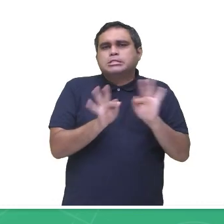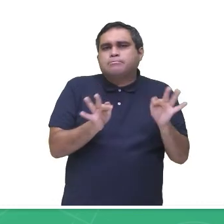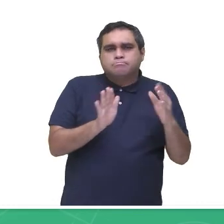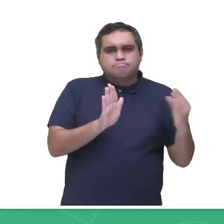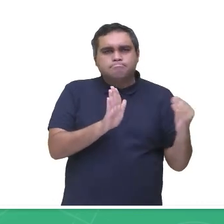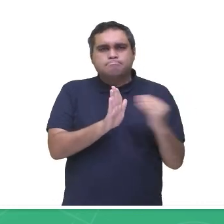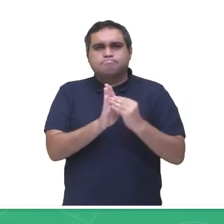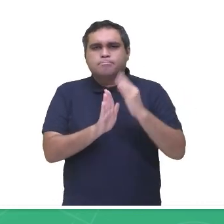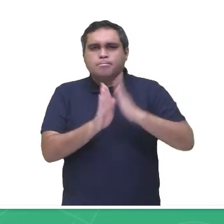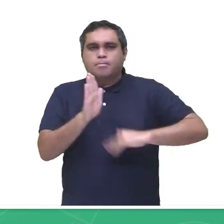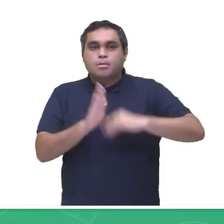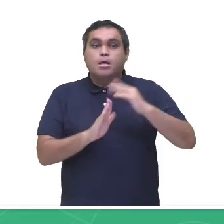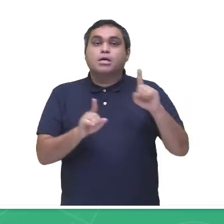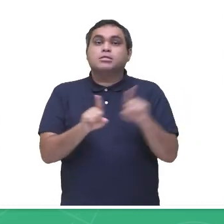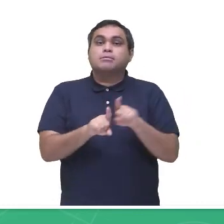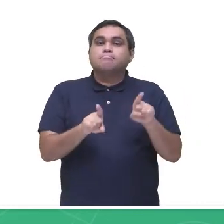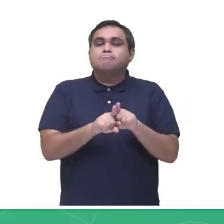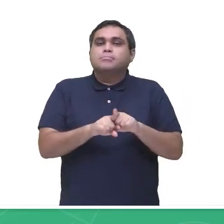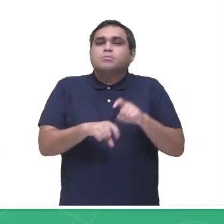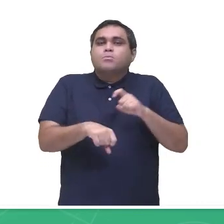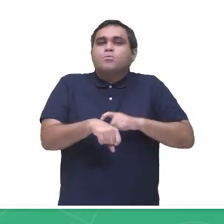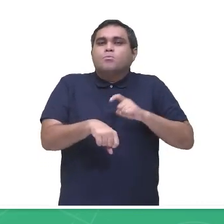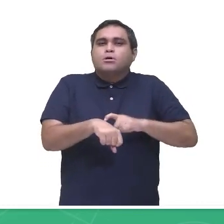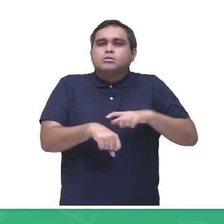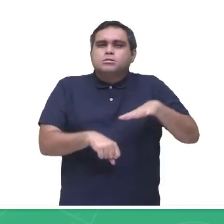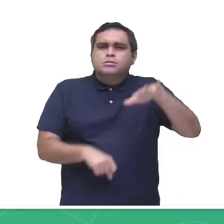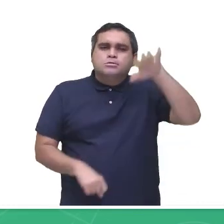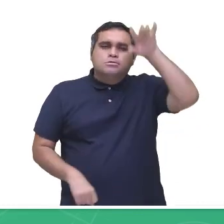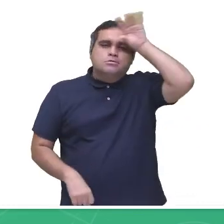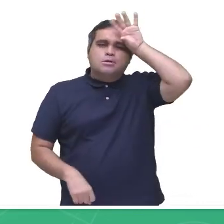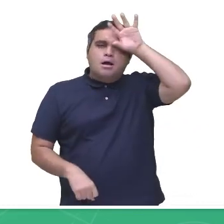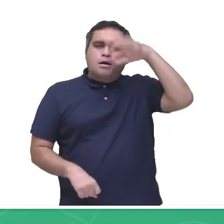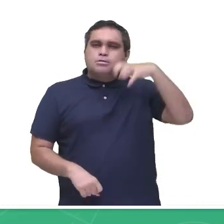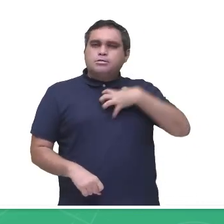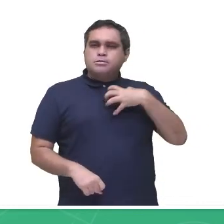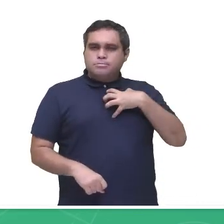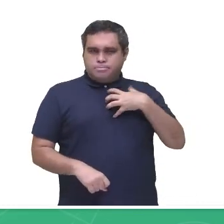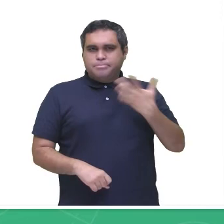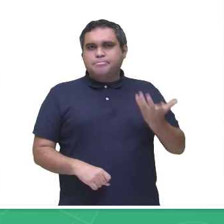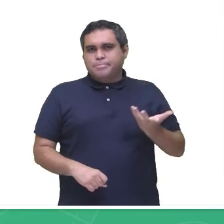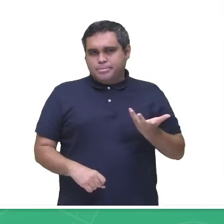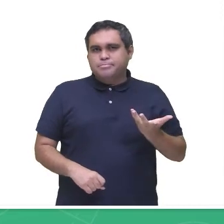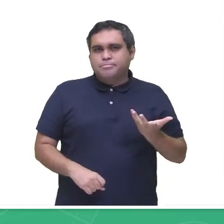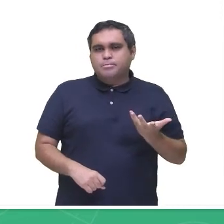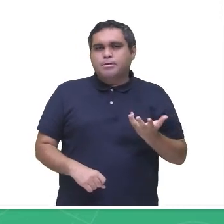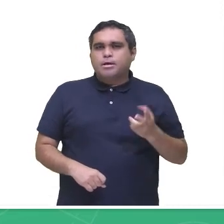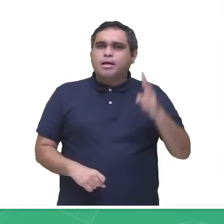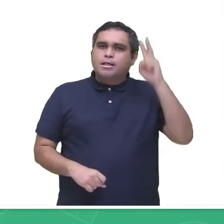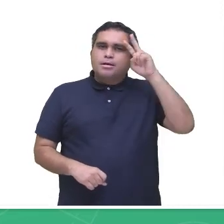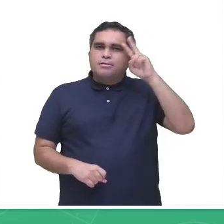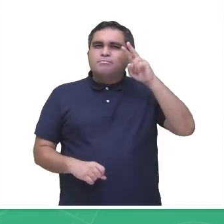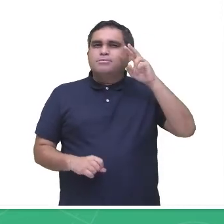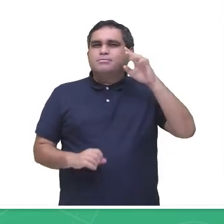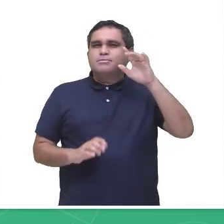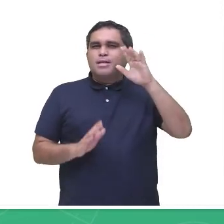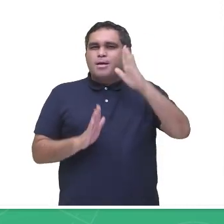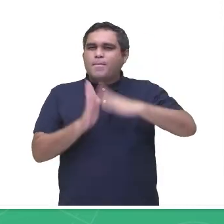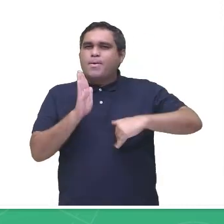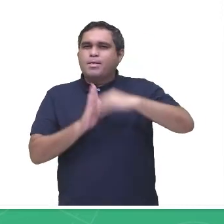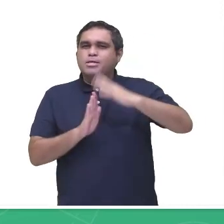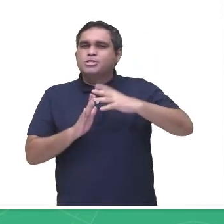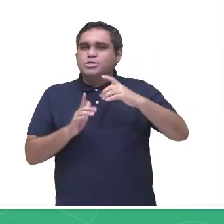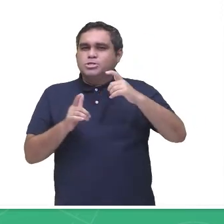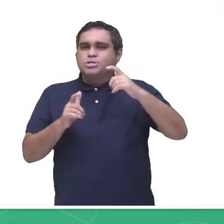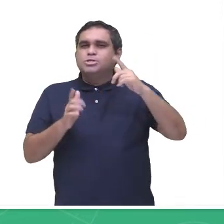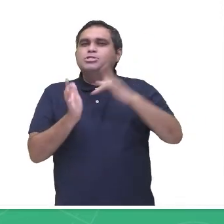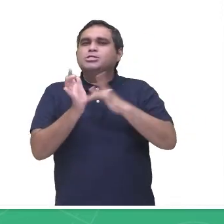de intensidade dramática, que nós mostramos para vocês através a coroação, né, de Jesus Cristo, e também